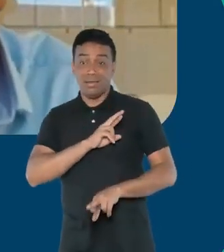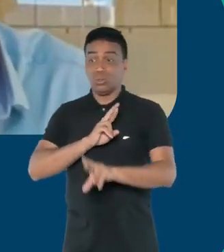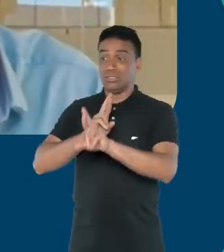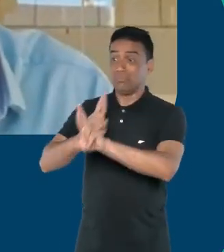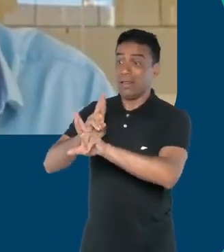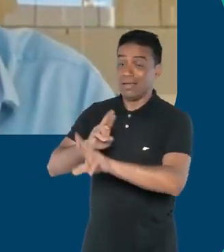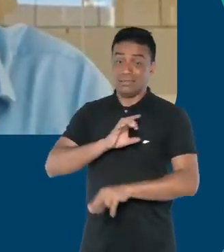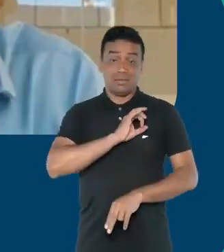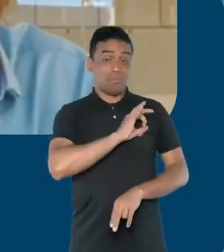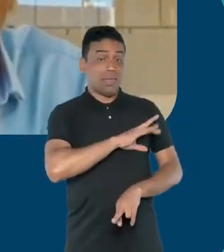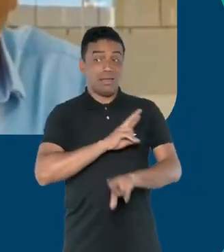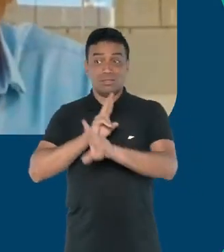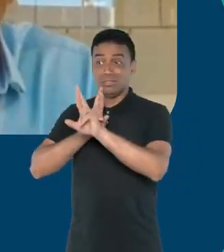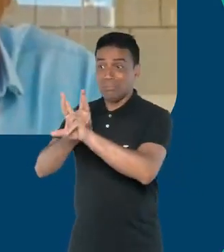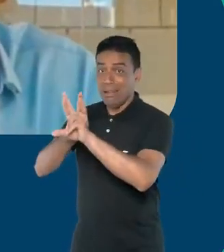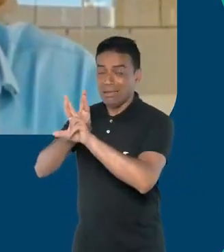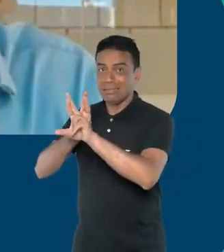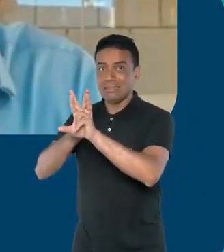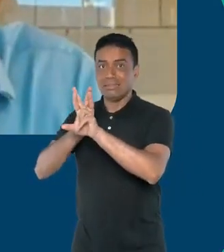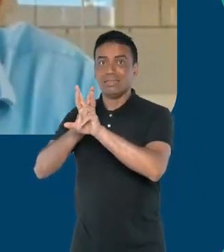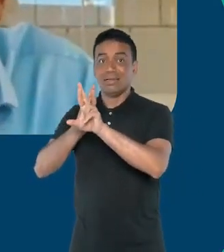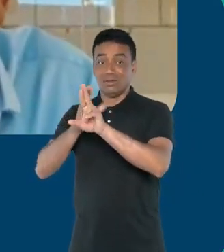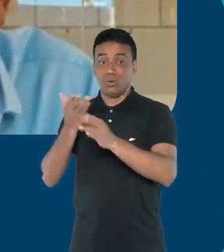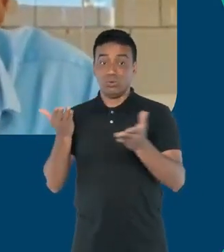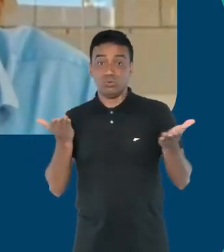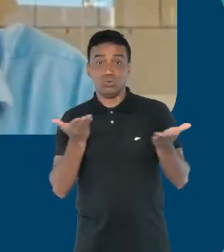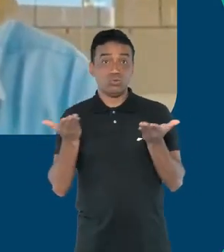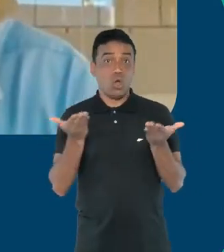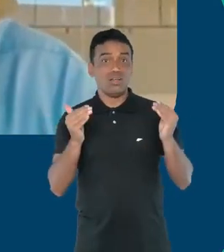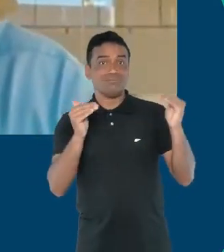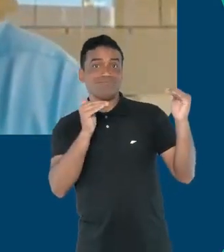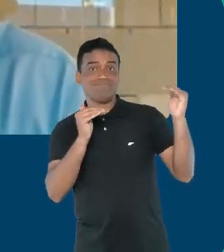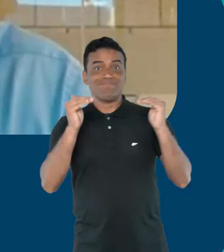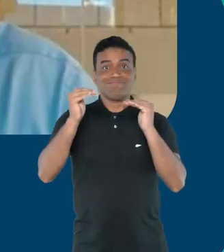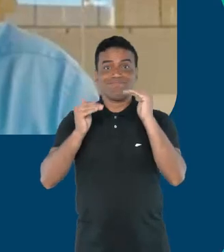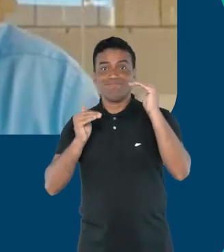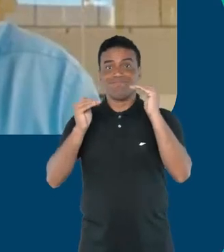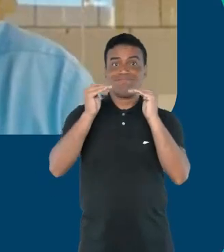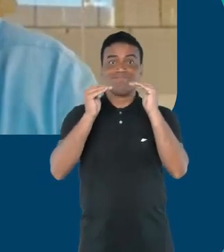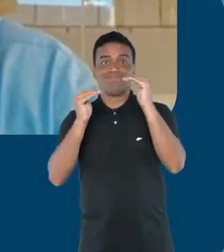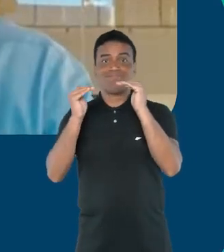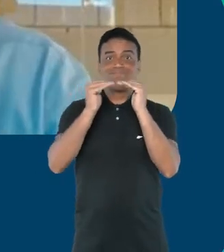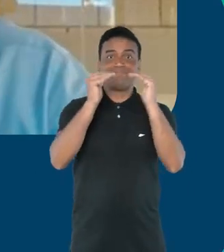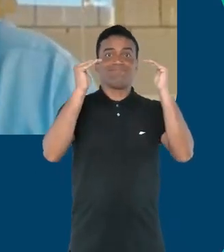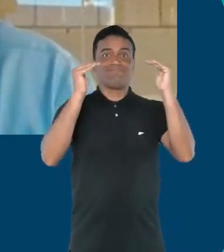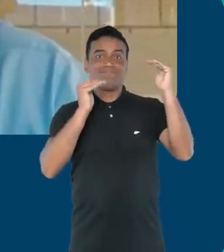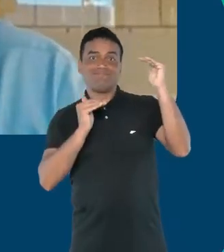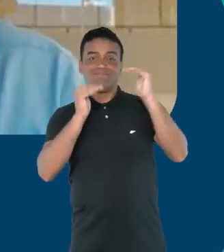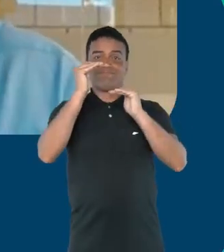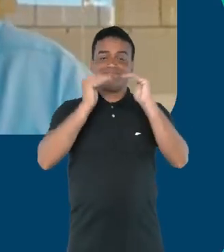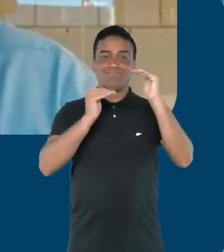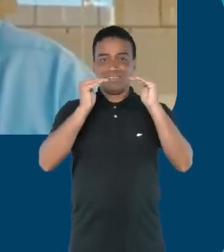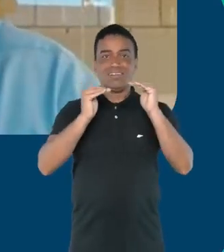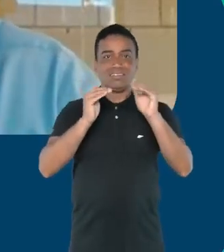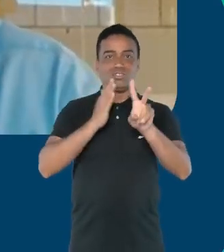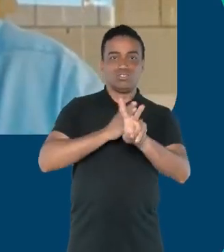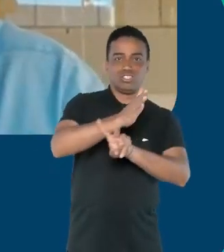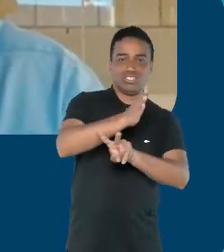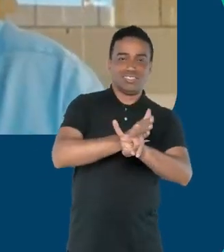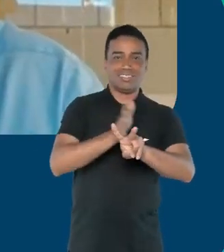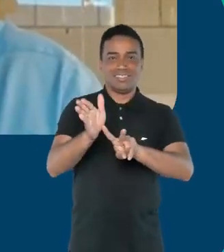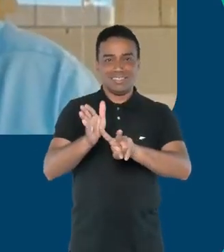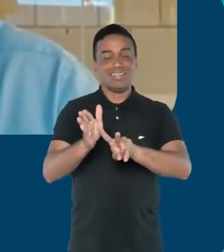sem o outro, né? Eles se autorregulam, né? Eles são dialéticos, né? Tanto é que se usa aquela